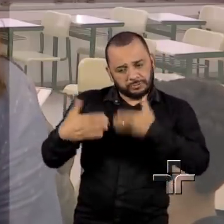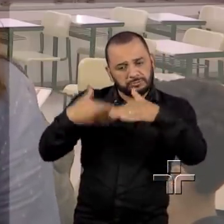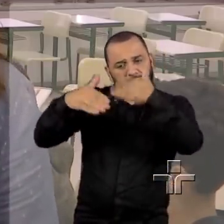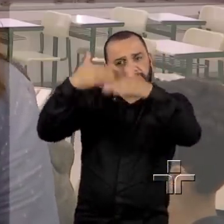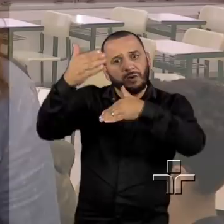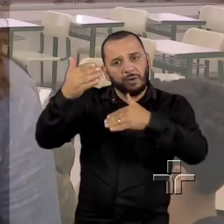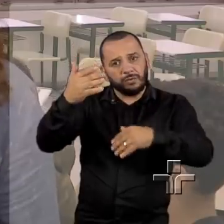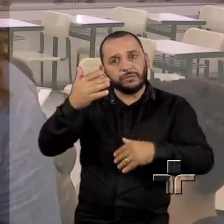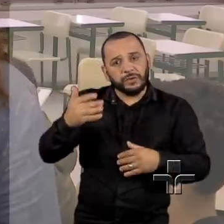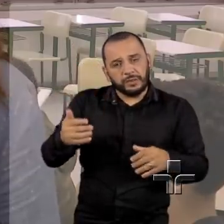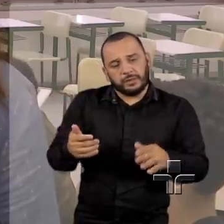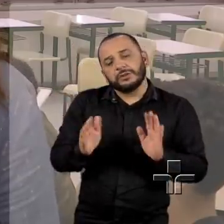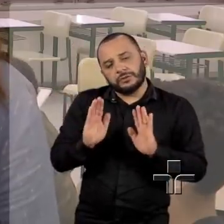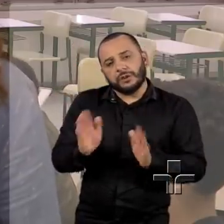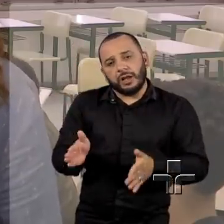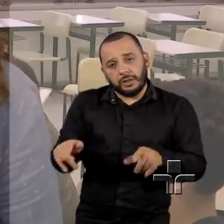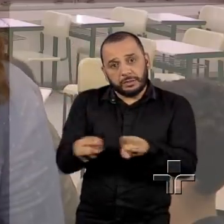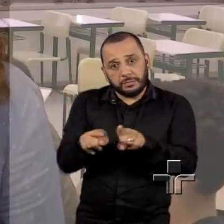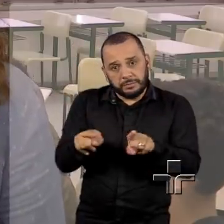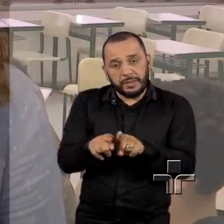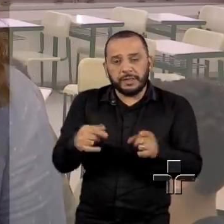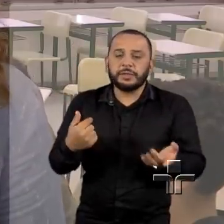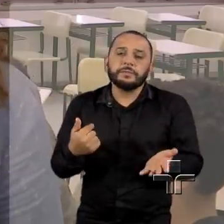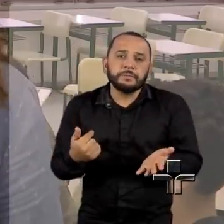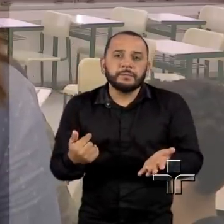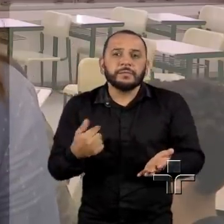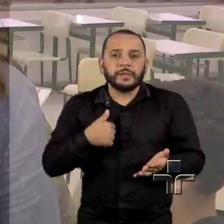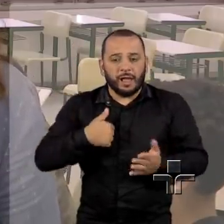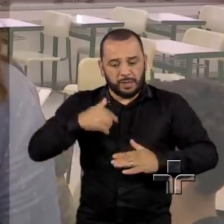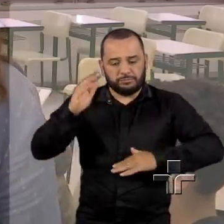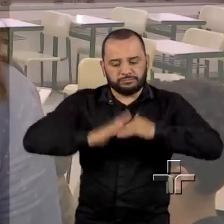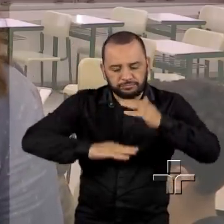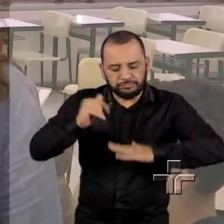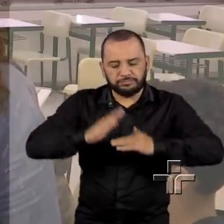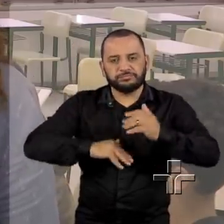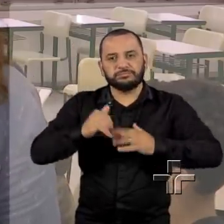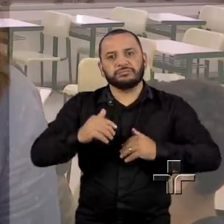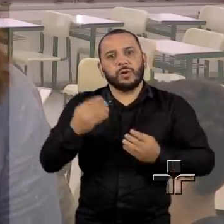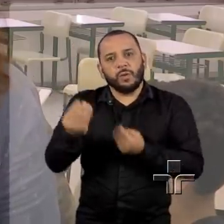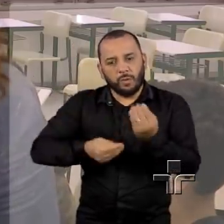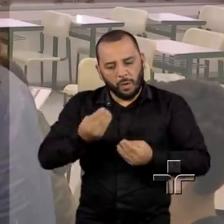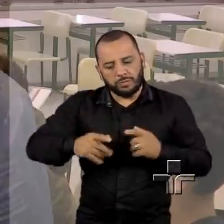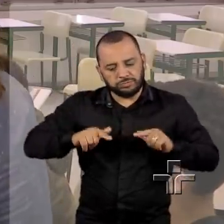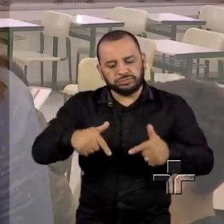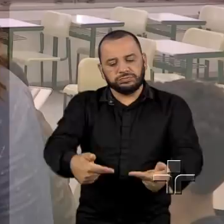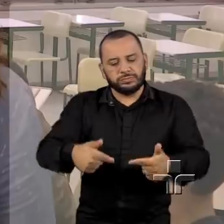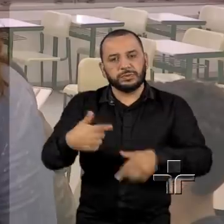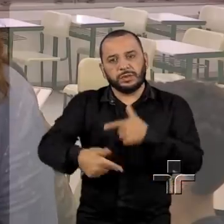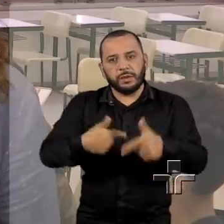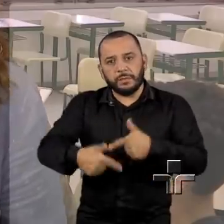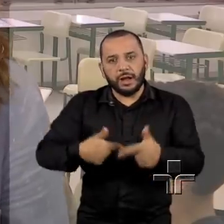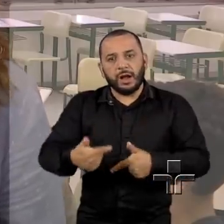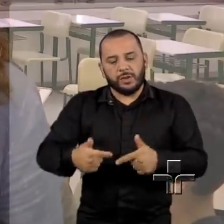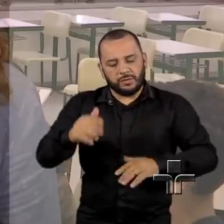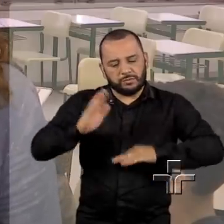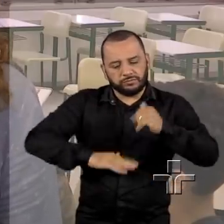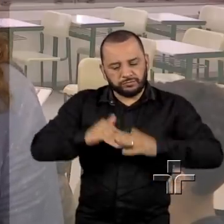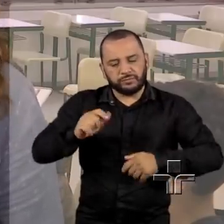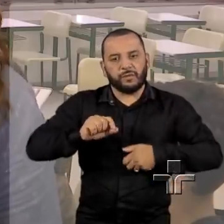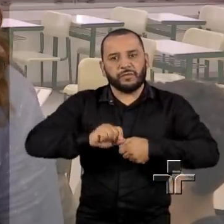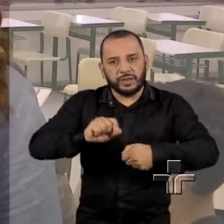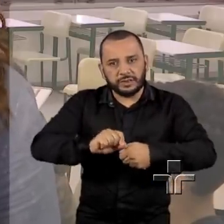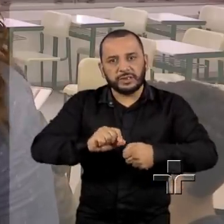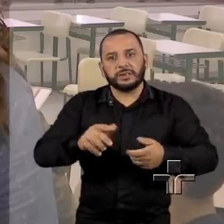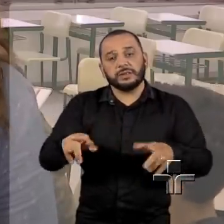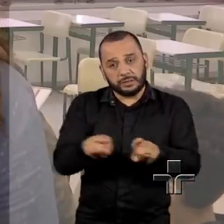nos currículos, mas também as habilidades, né, de se executar alguma tarefa, né, e também